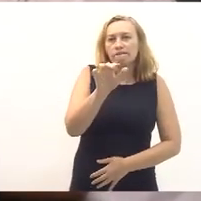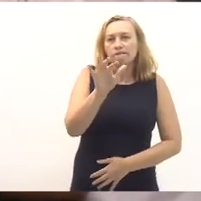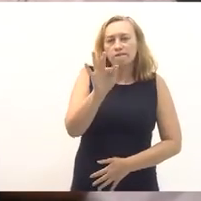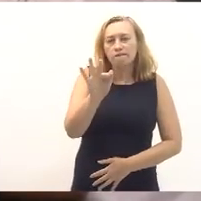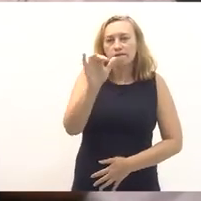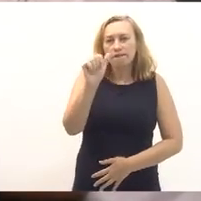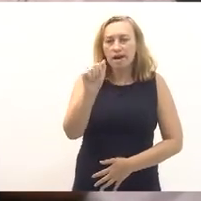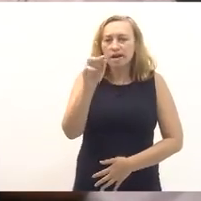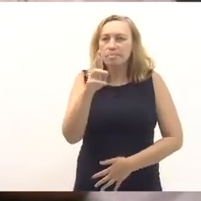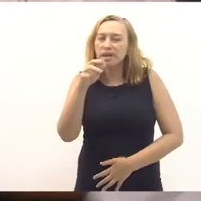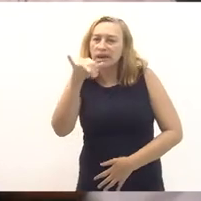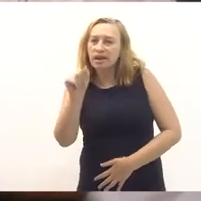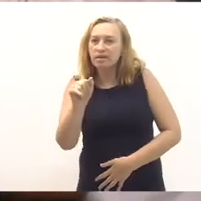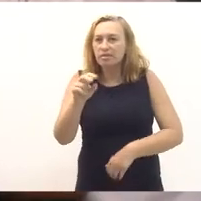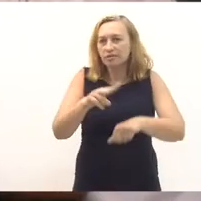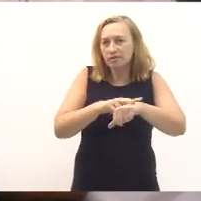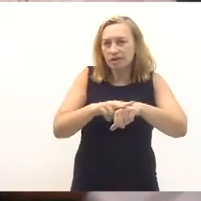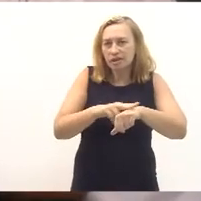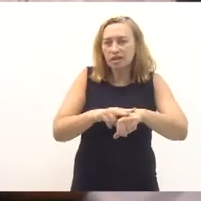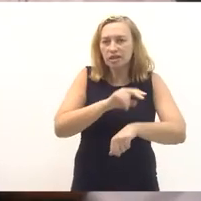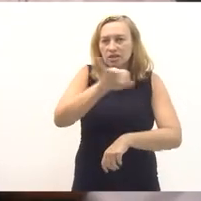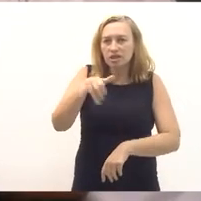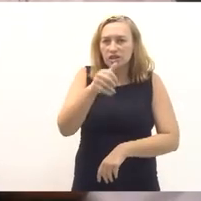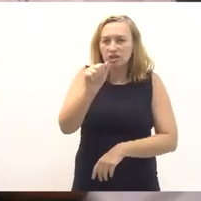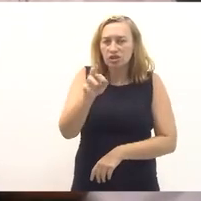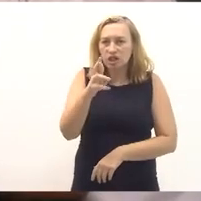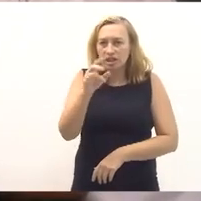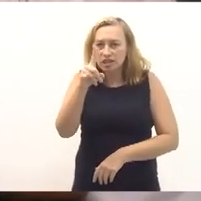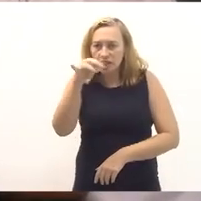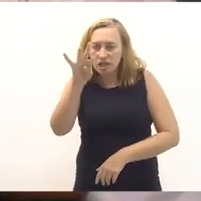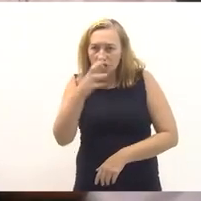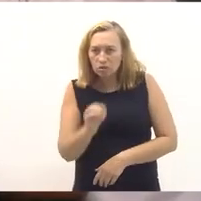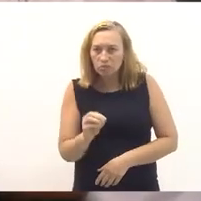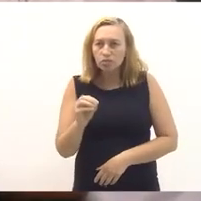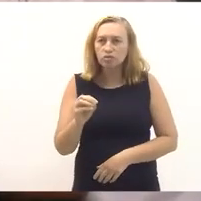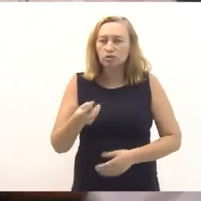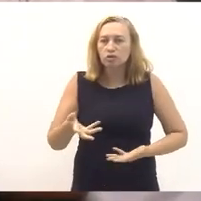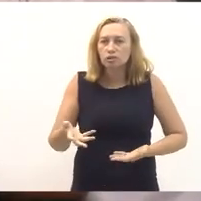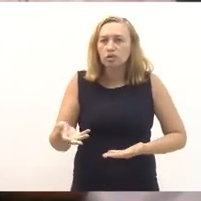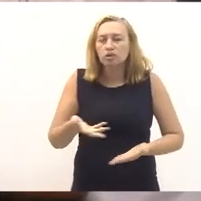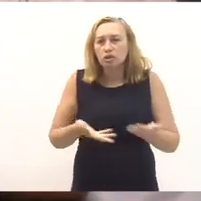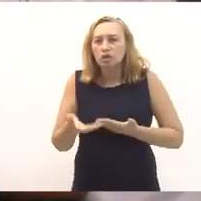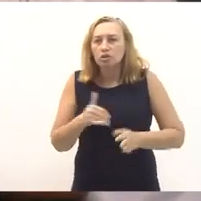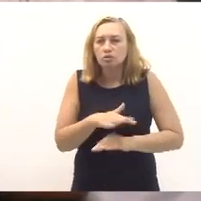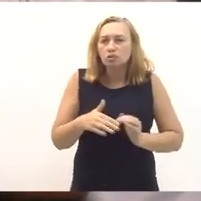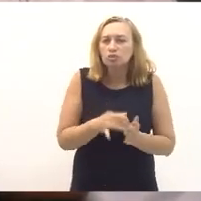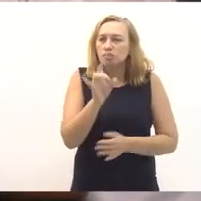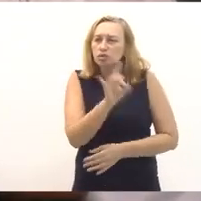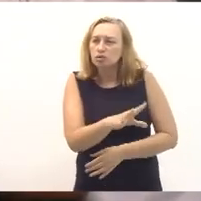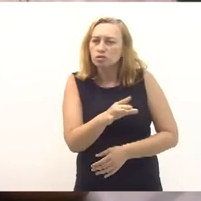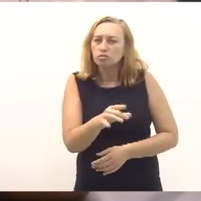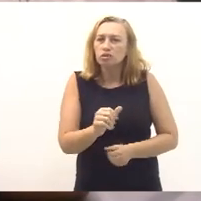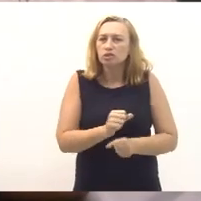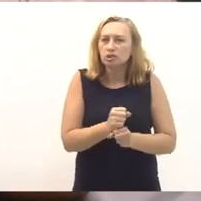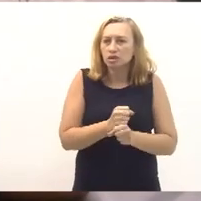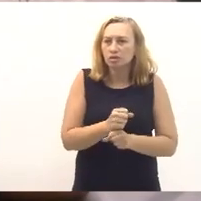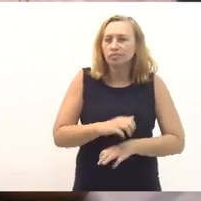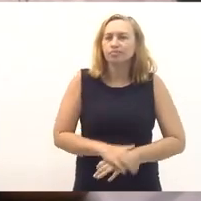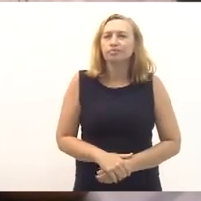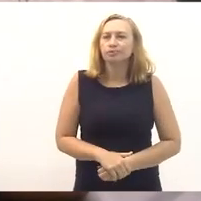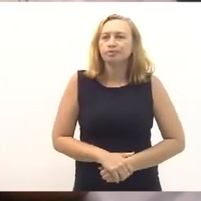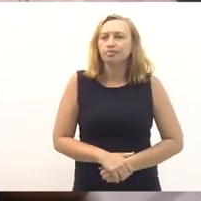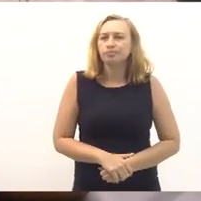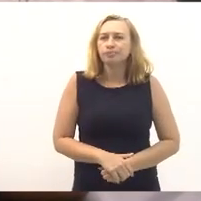moda é a cor Buffet jardineiros comunitários tudo isso nos últimos anos foi extinto completamente